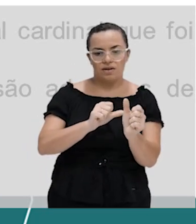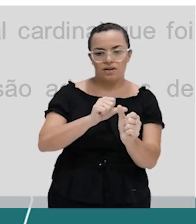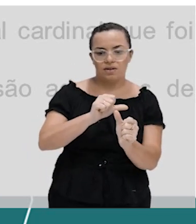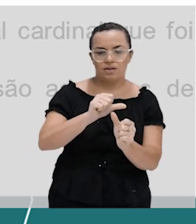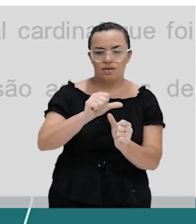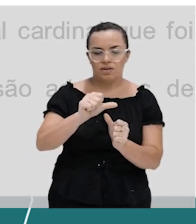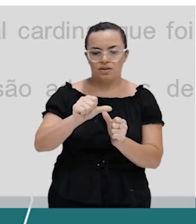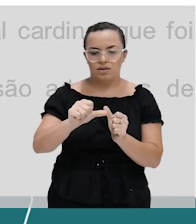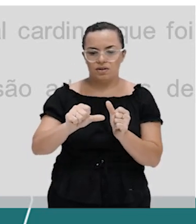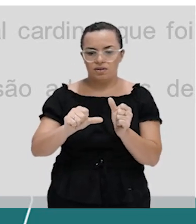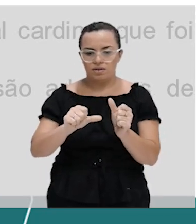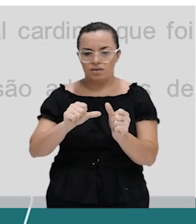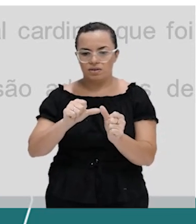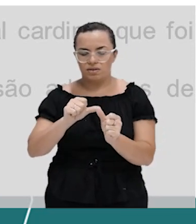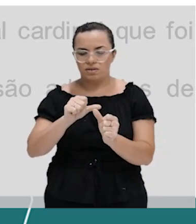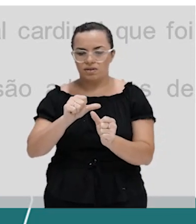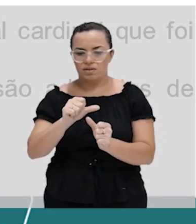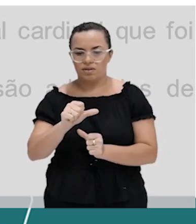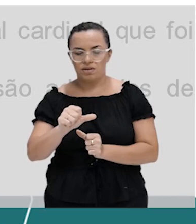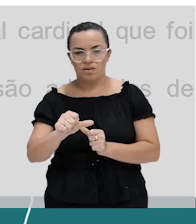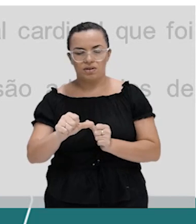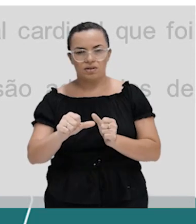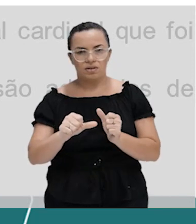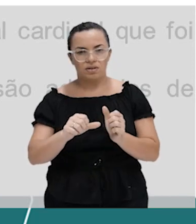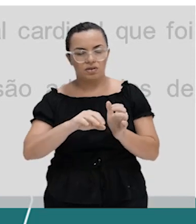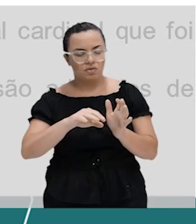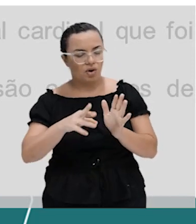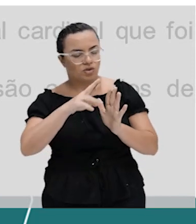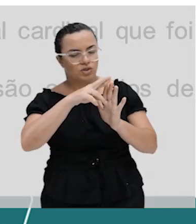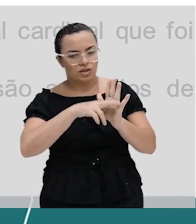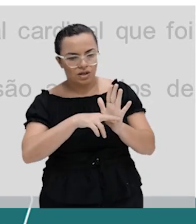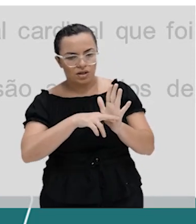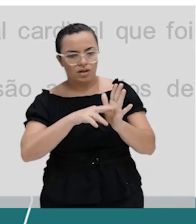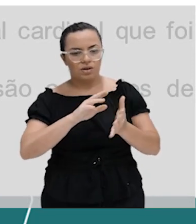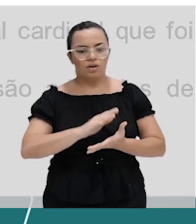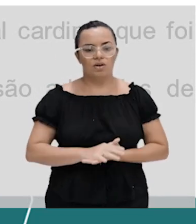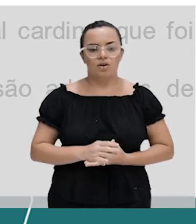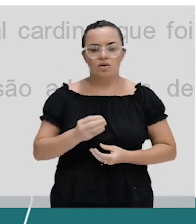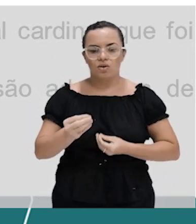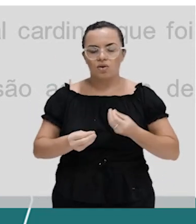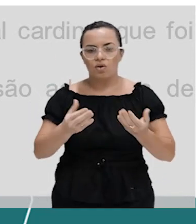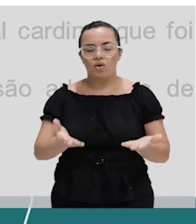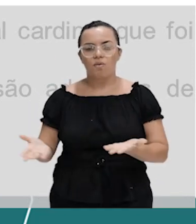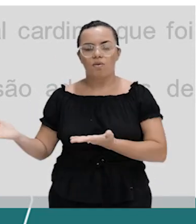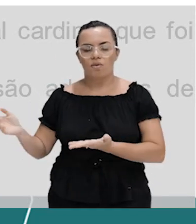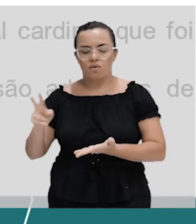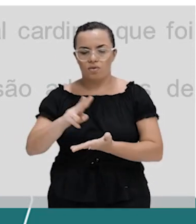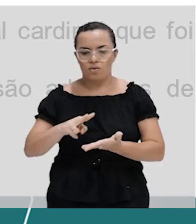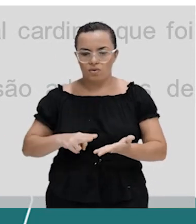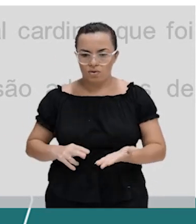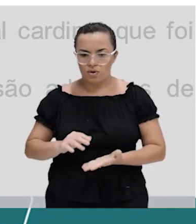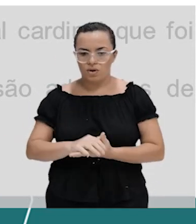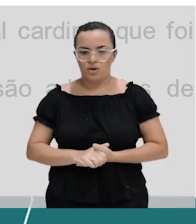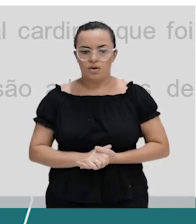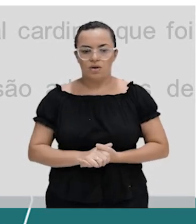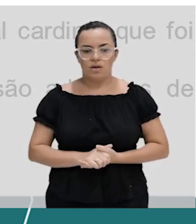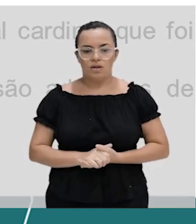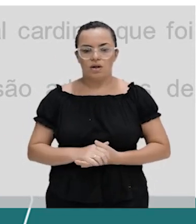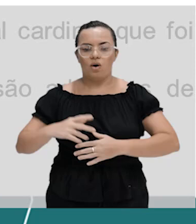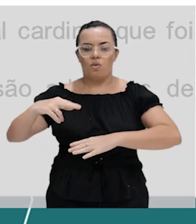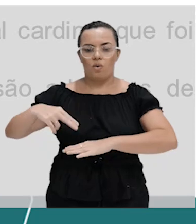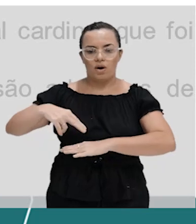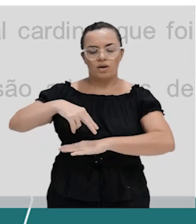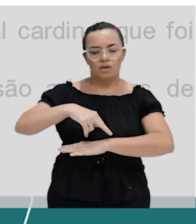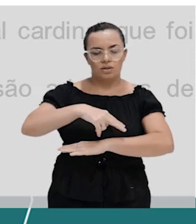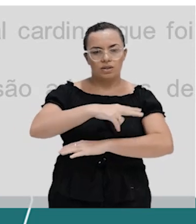imprópria. O andar de Gabriela chama a atenção. Andar é um verbo que sofreu o processo de substantivação.